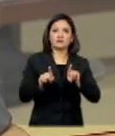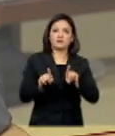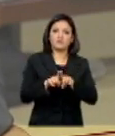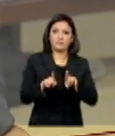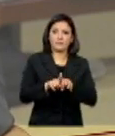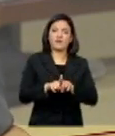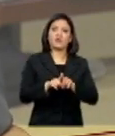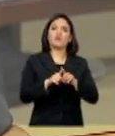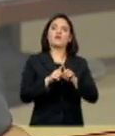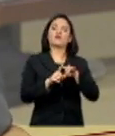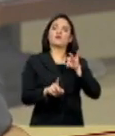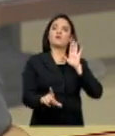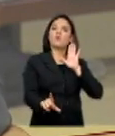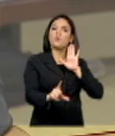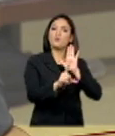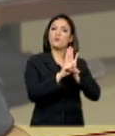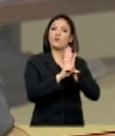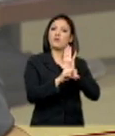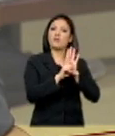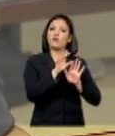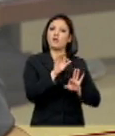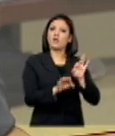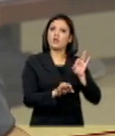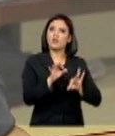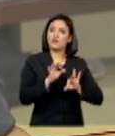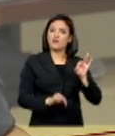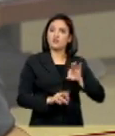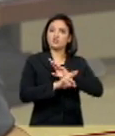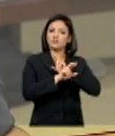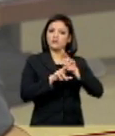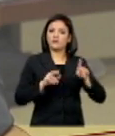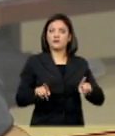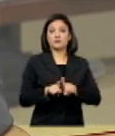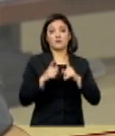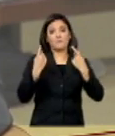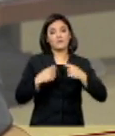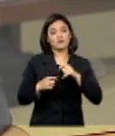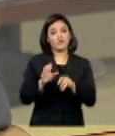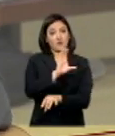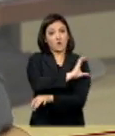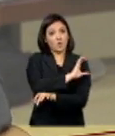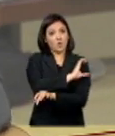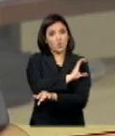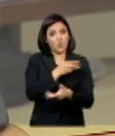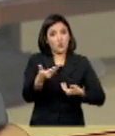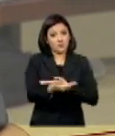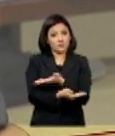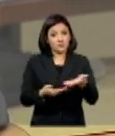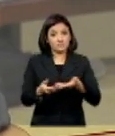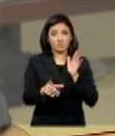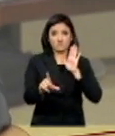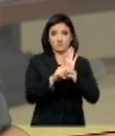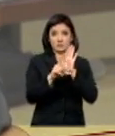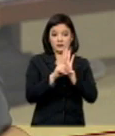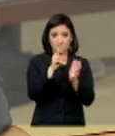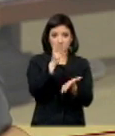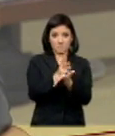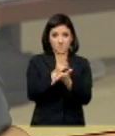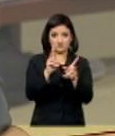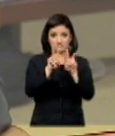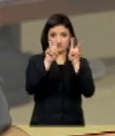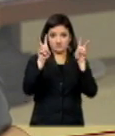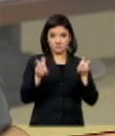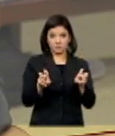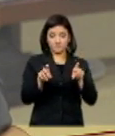plúrimas e surge a necessidade de coordenação entre as leis do mesmo treinamento o